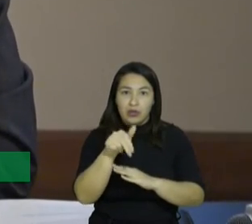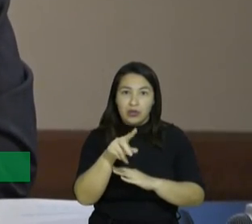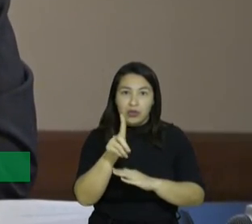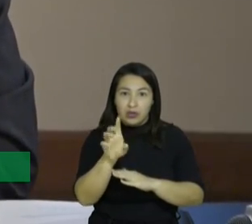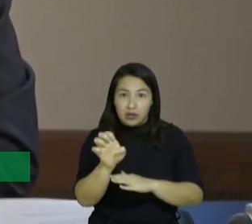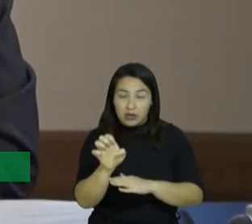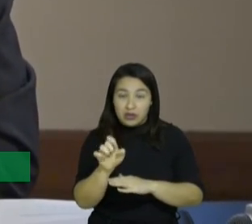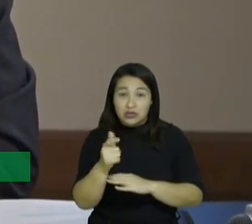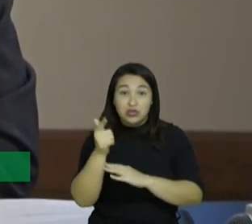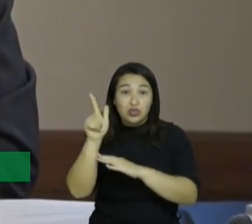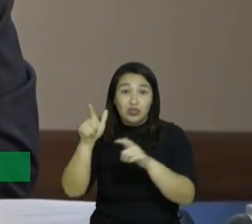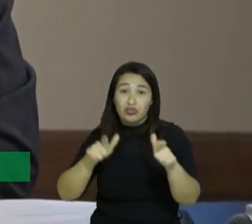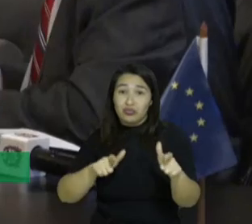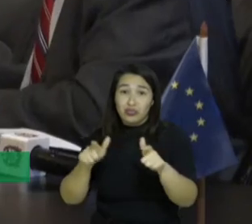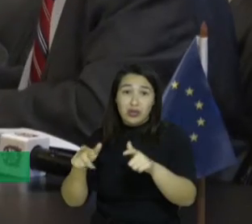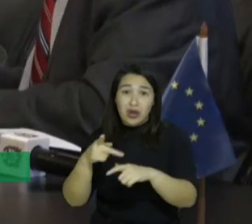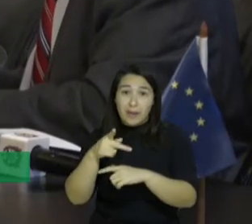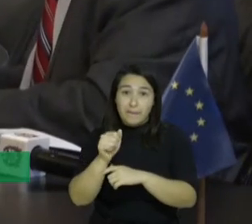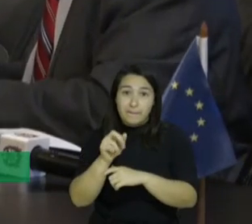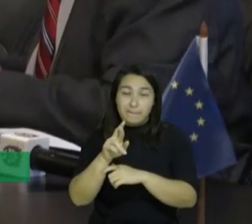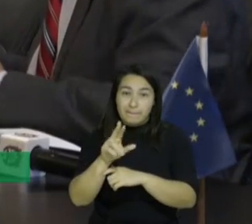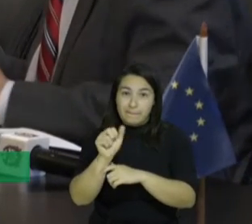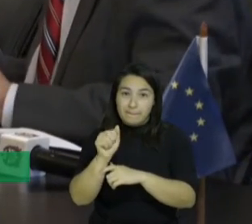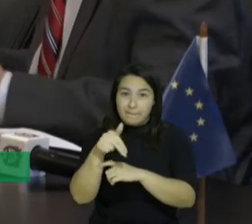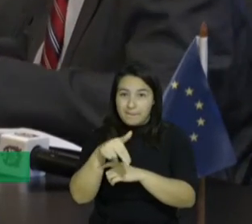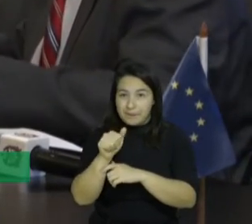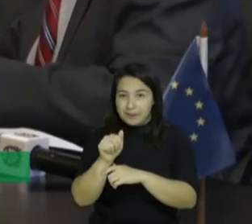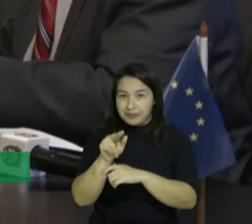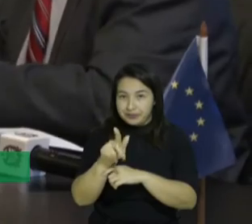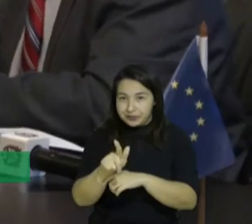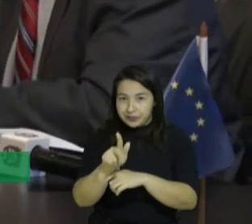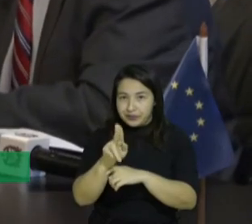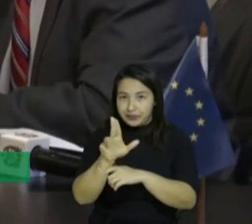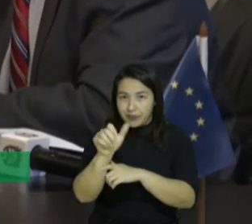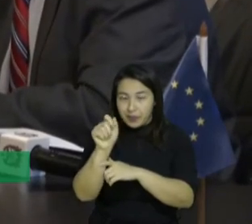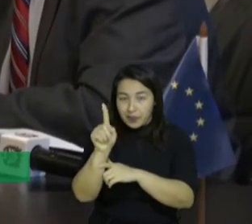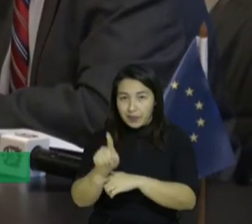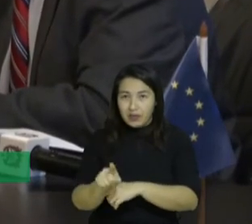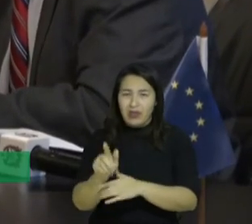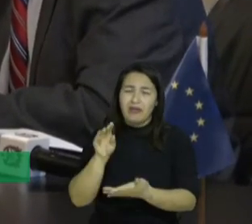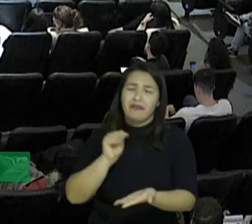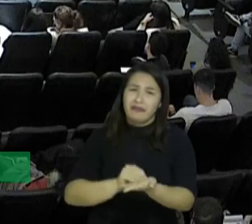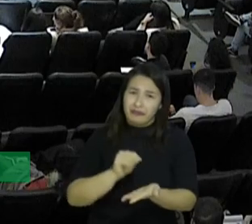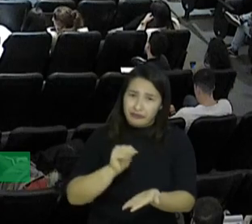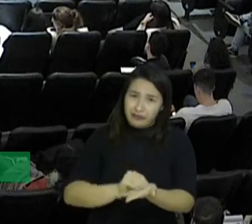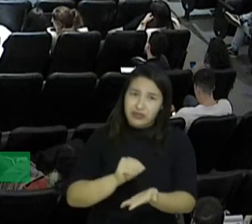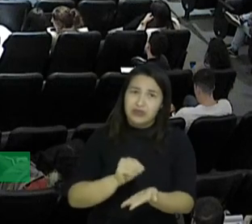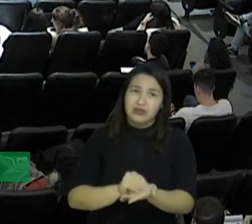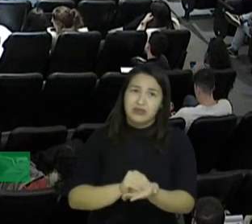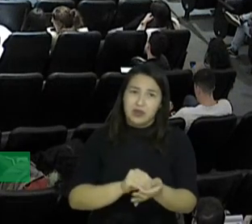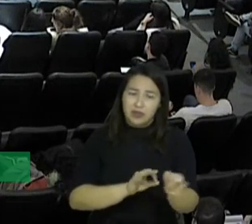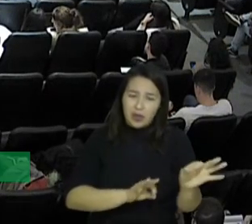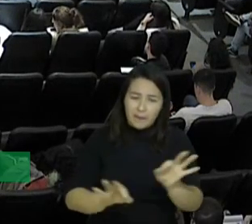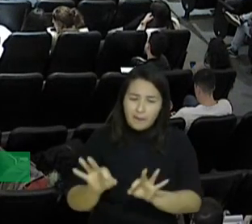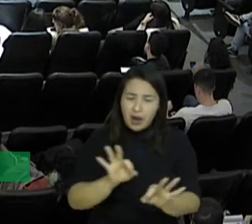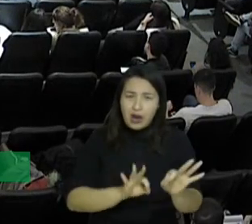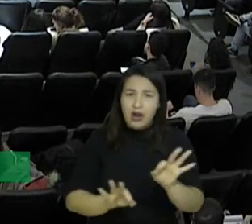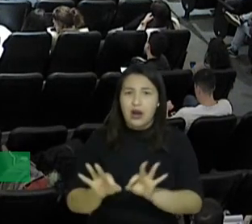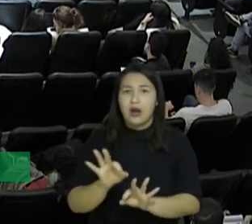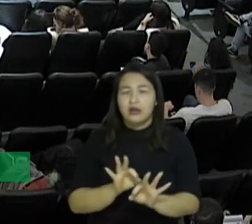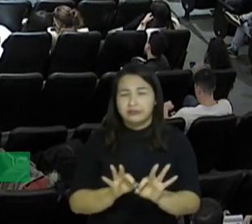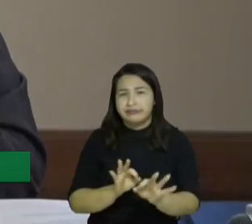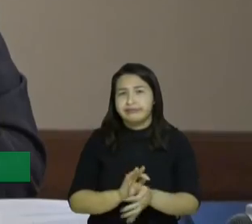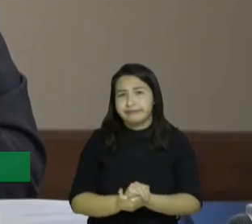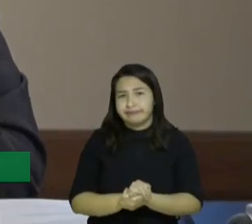quer dizer eh falta realmente essa ação e eu acho que esses momentos Deputado Ivan são muito importantes